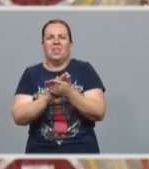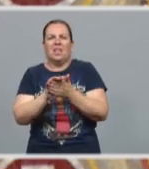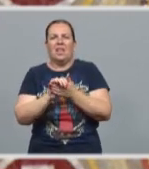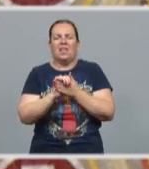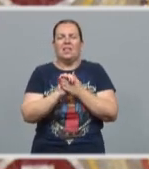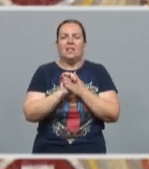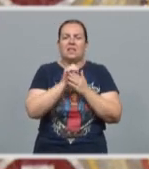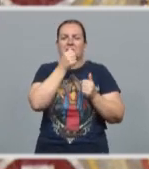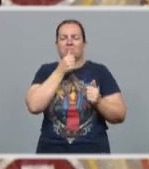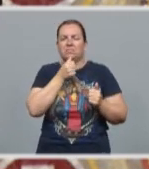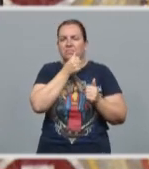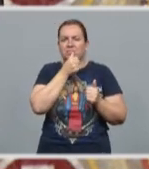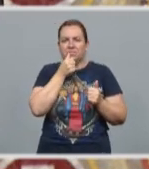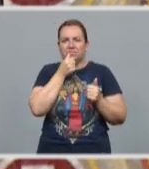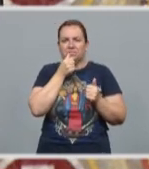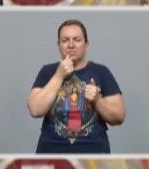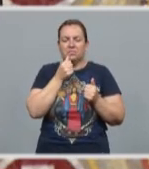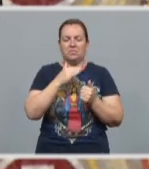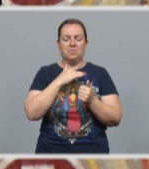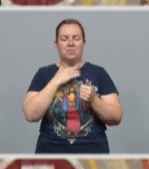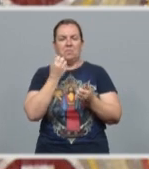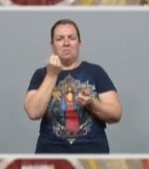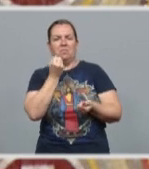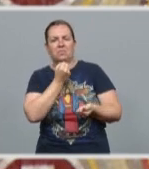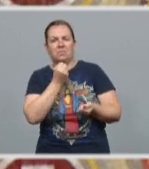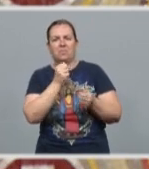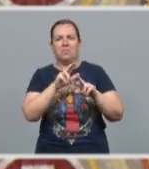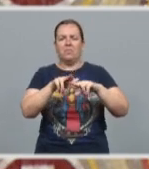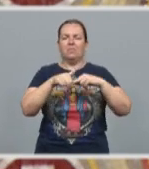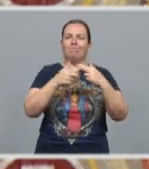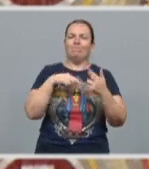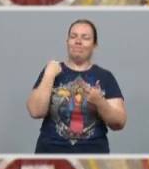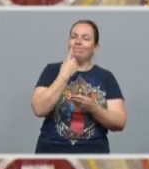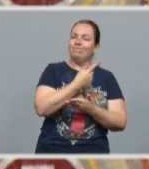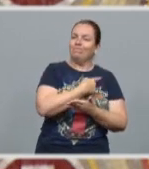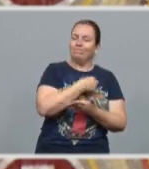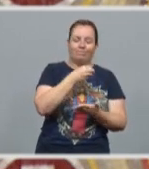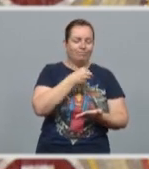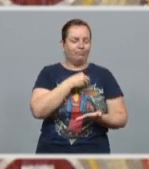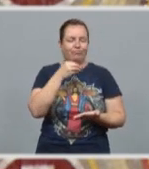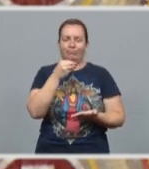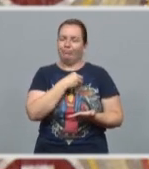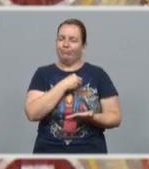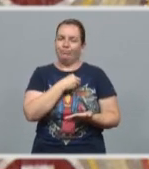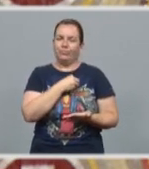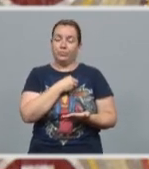vítimas, holocausto por nossos